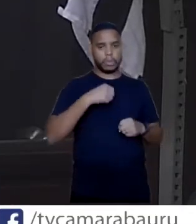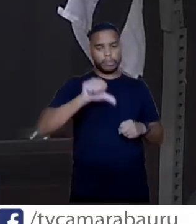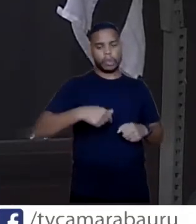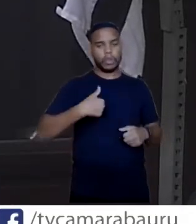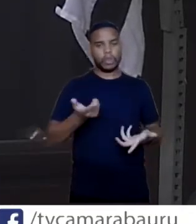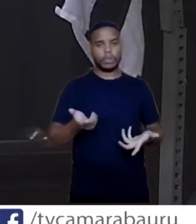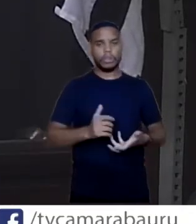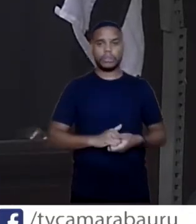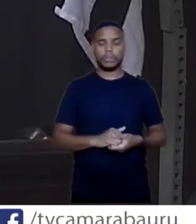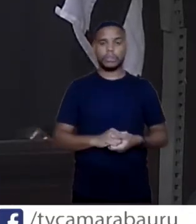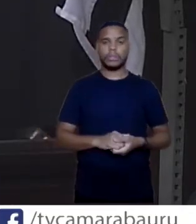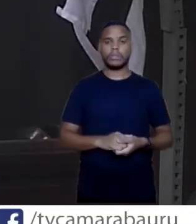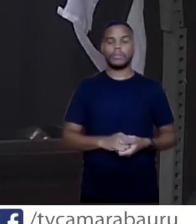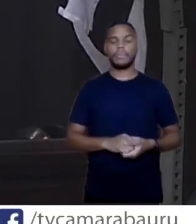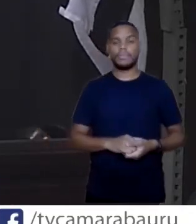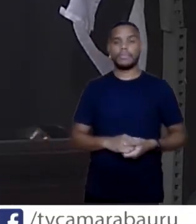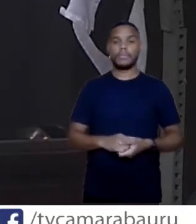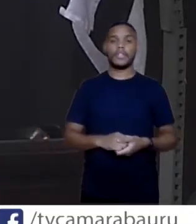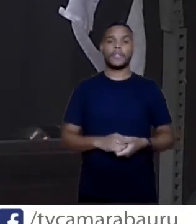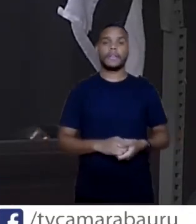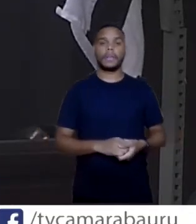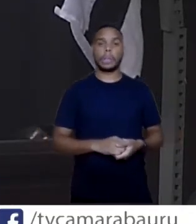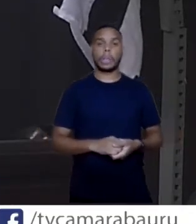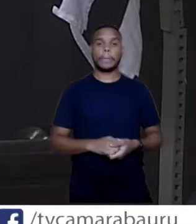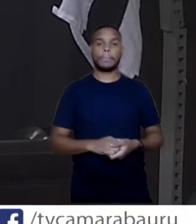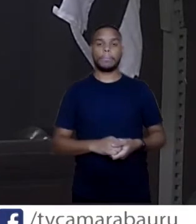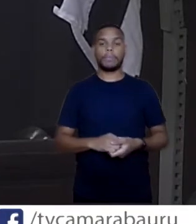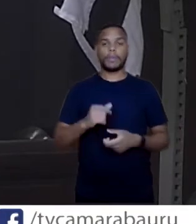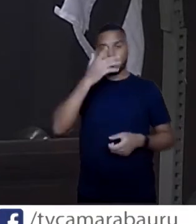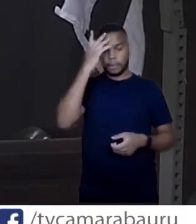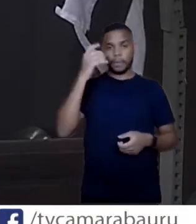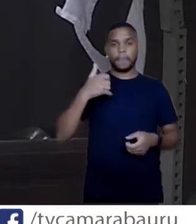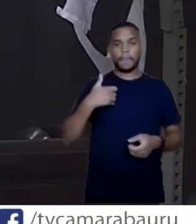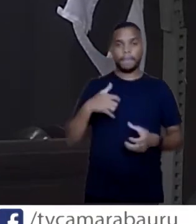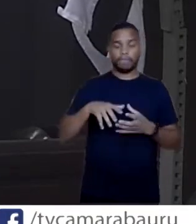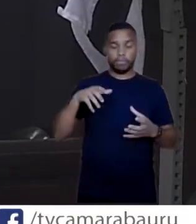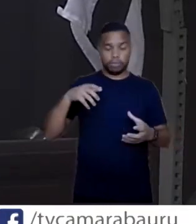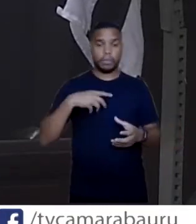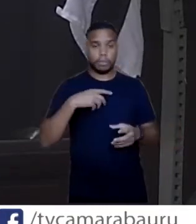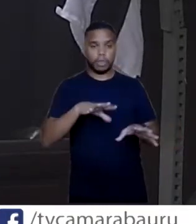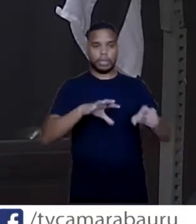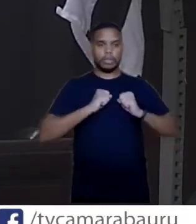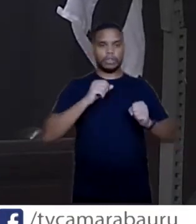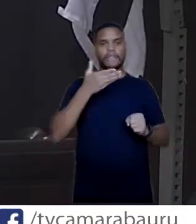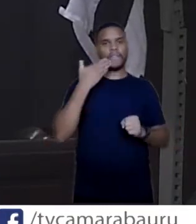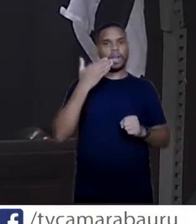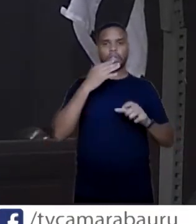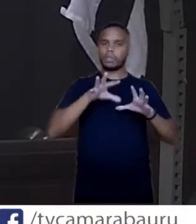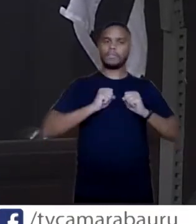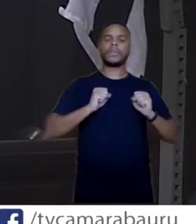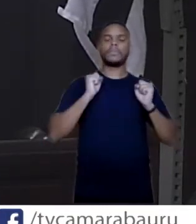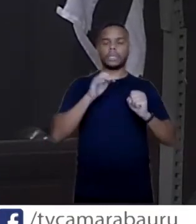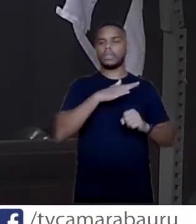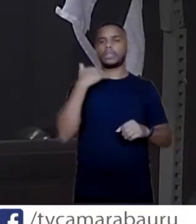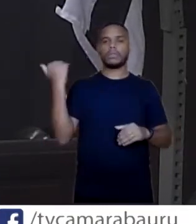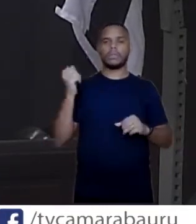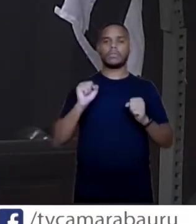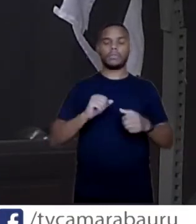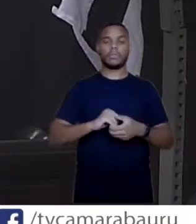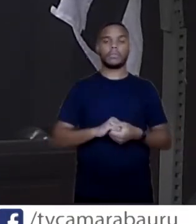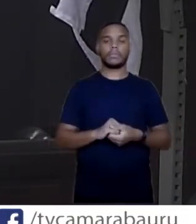o kit diy de matar velho o maior bota as duas é maior oi gente